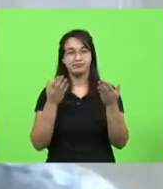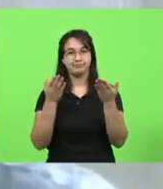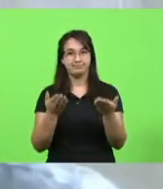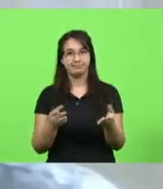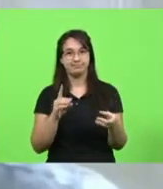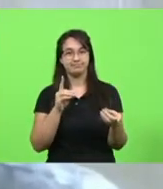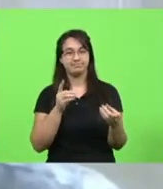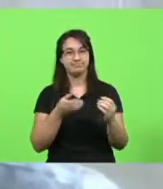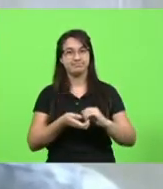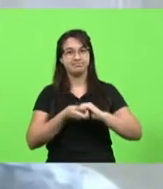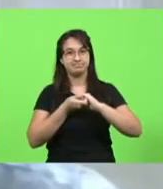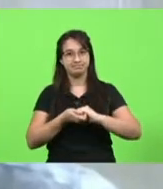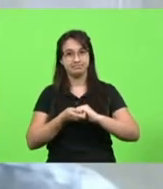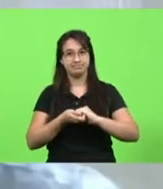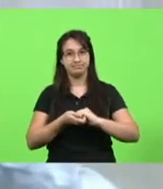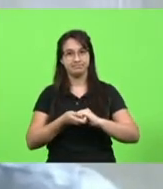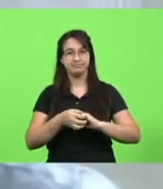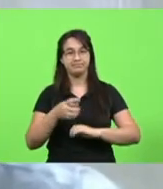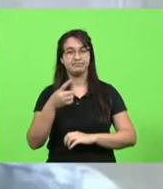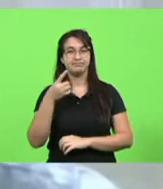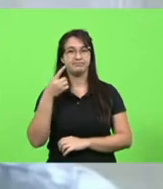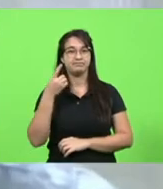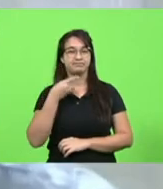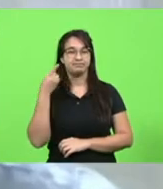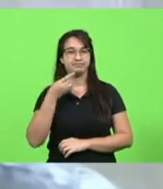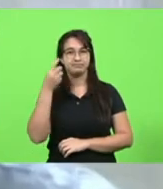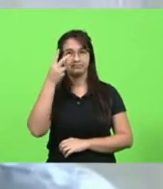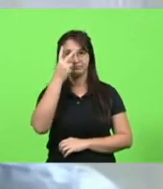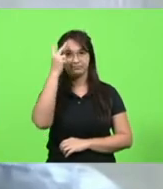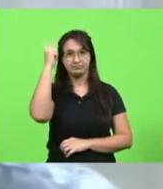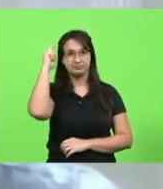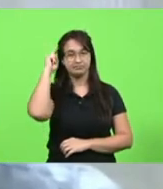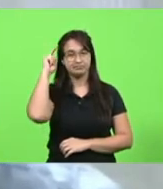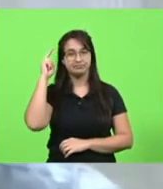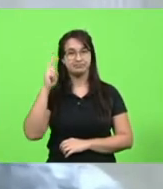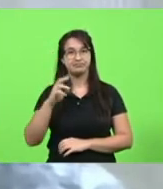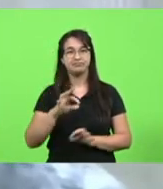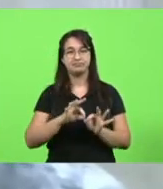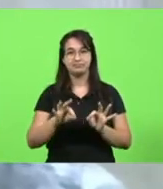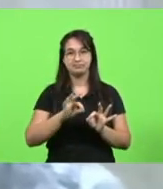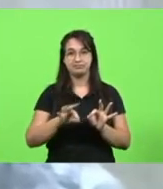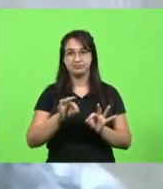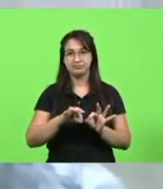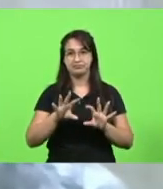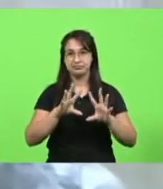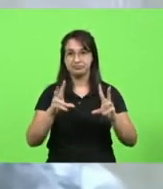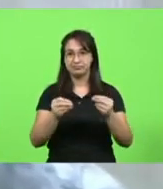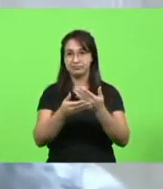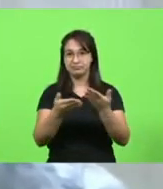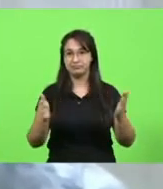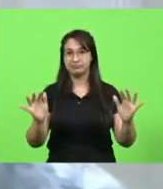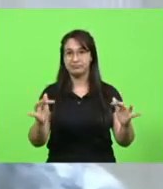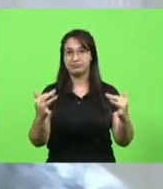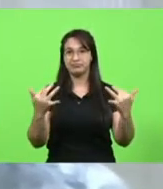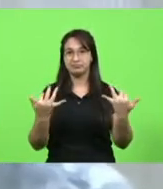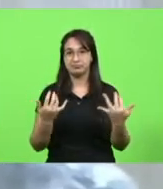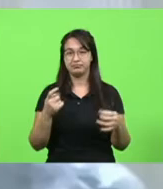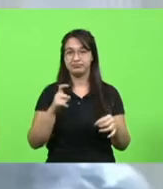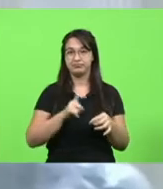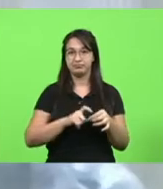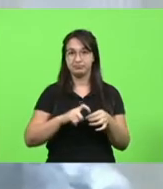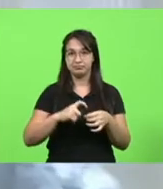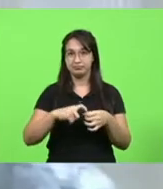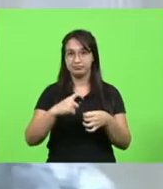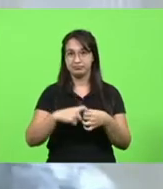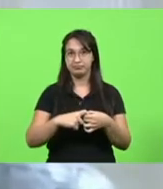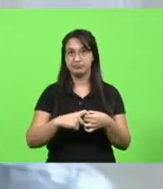ao deputado Dr. Vicente Caro Preso e às demais instituições co-irmãs que estão aqui pleiteando a vacinação